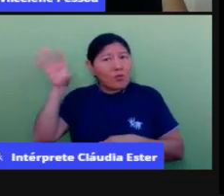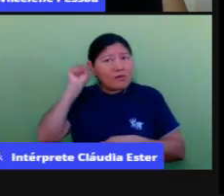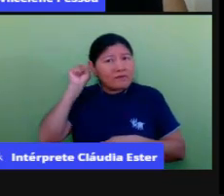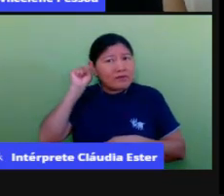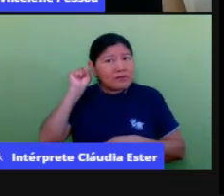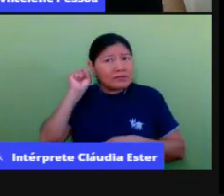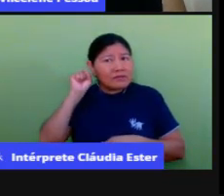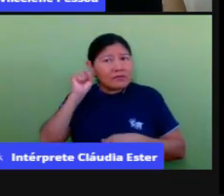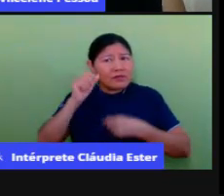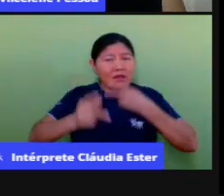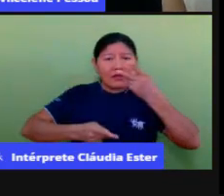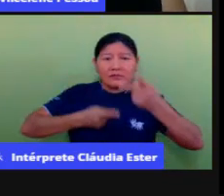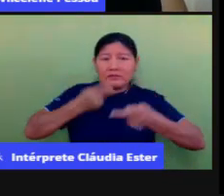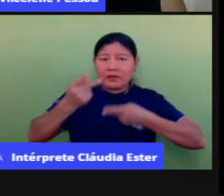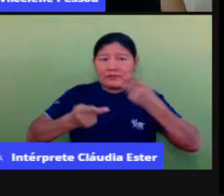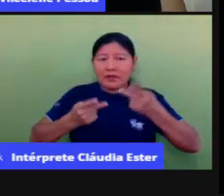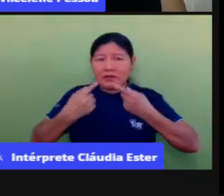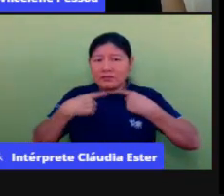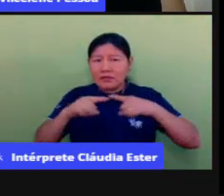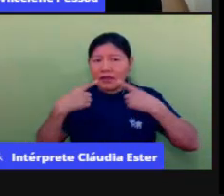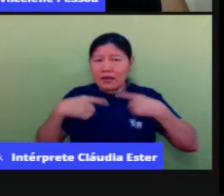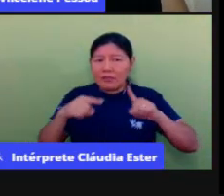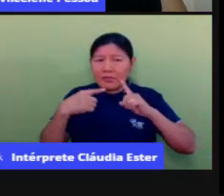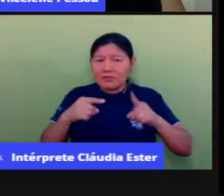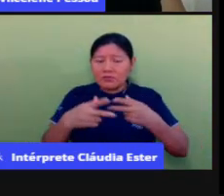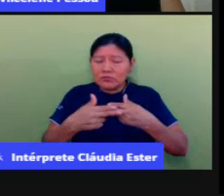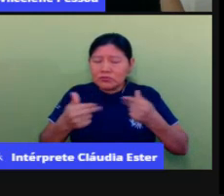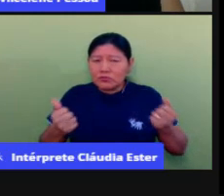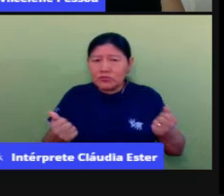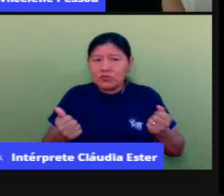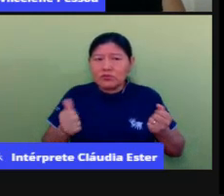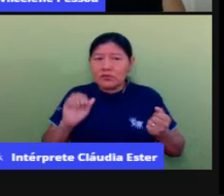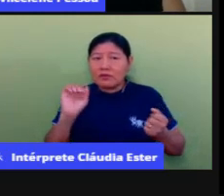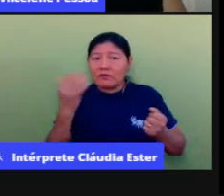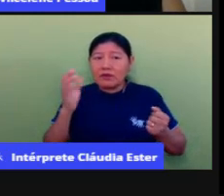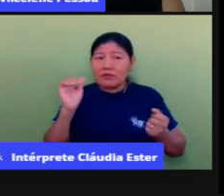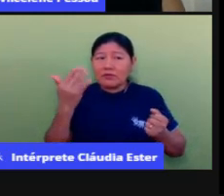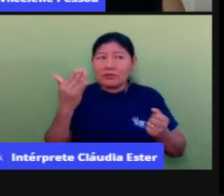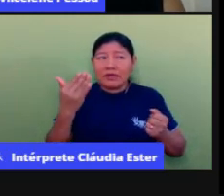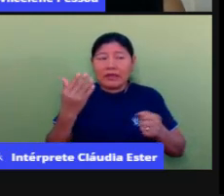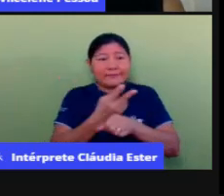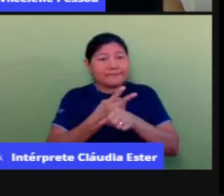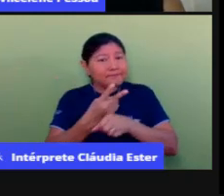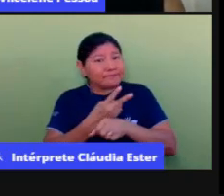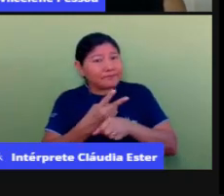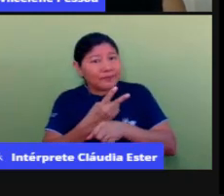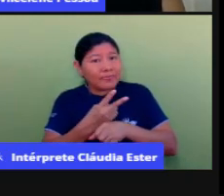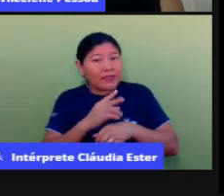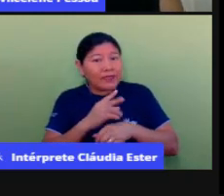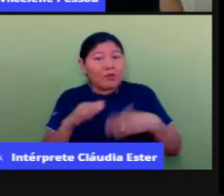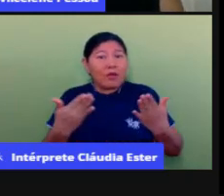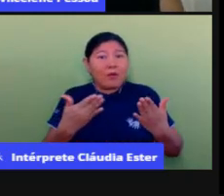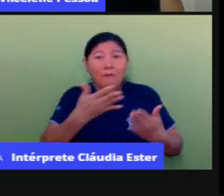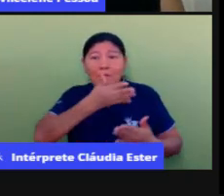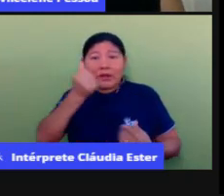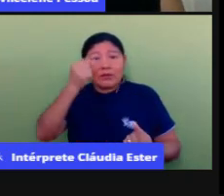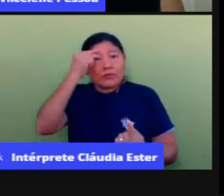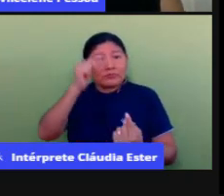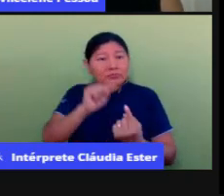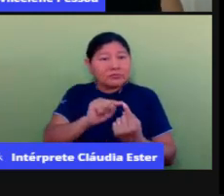que são competentes, que precisam pensar nessas questões, tentando ver qual era a melhor forma, né,